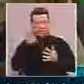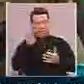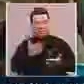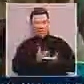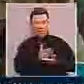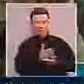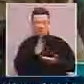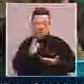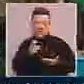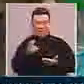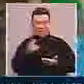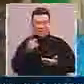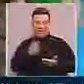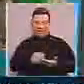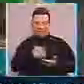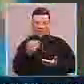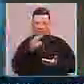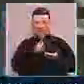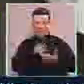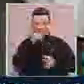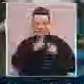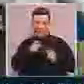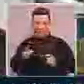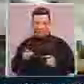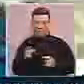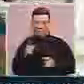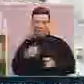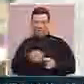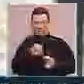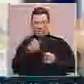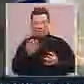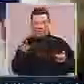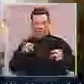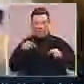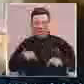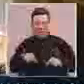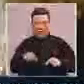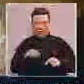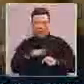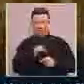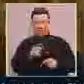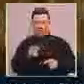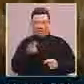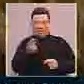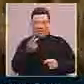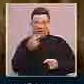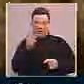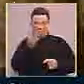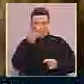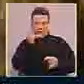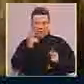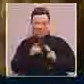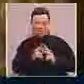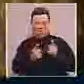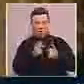atravessamos. Mas o que se sente é que realmente as pessoas sentem-se bem ao estar cá, porque realmente parece que